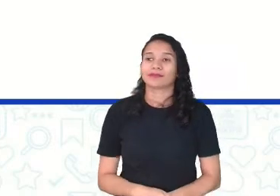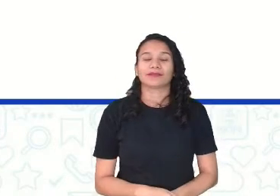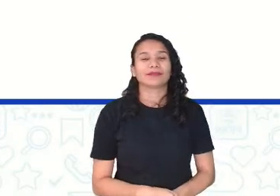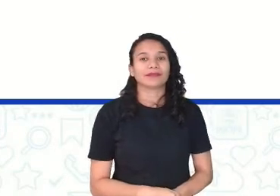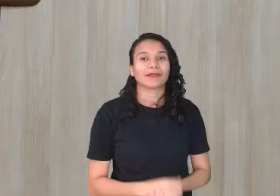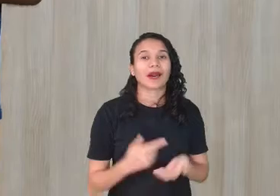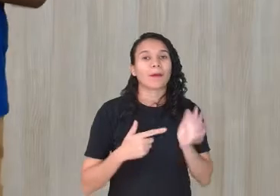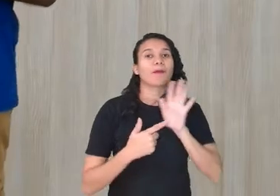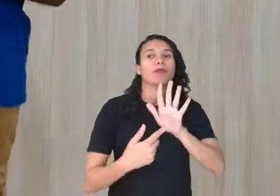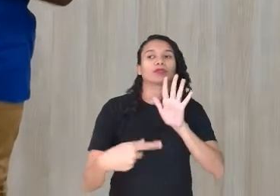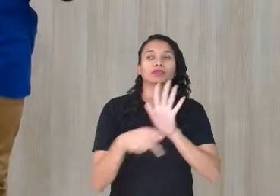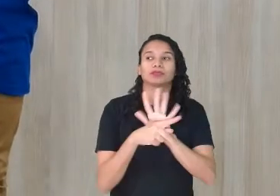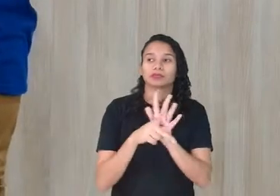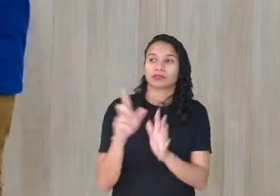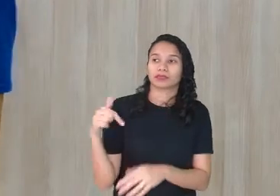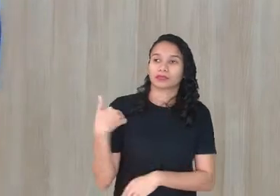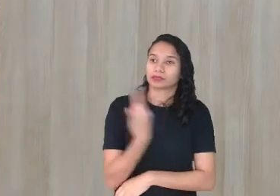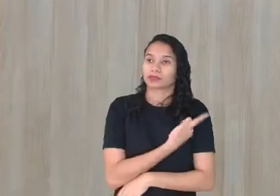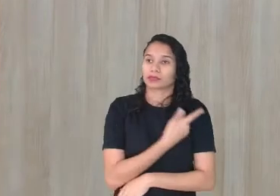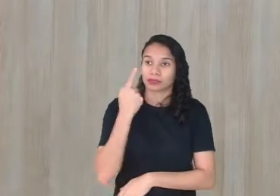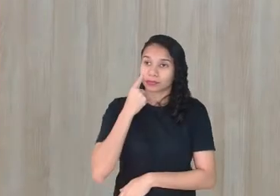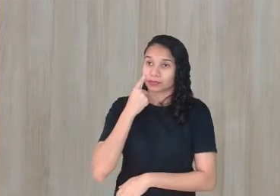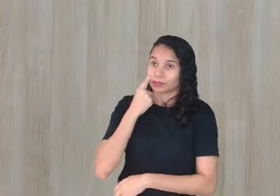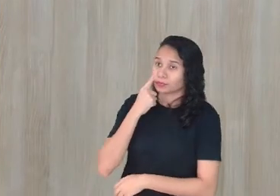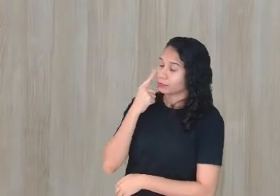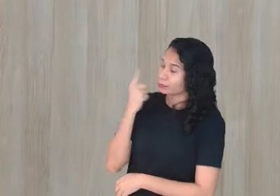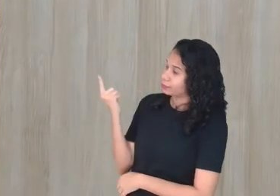e essa tabela vai mostrar pra gente, aqui, ó,